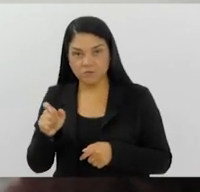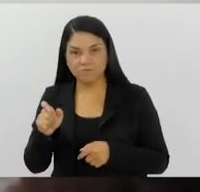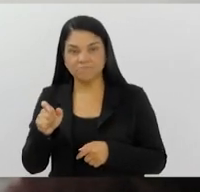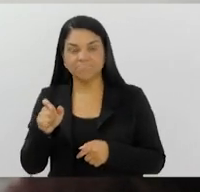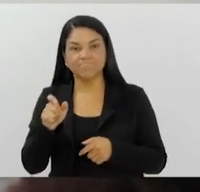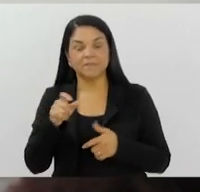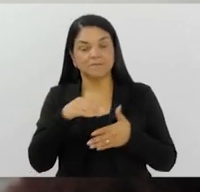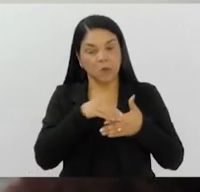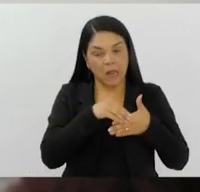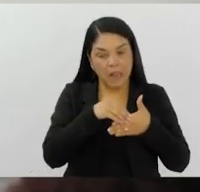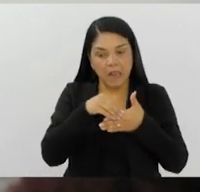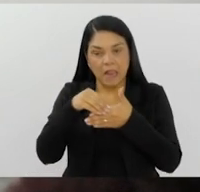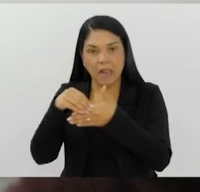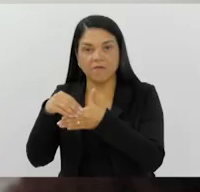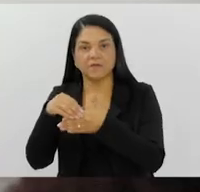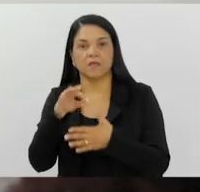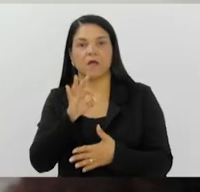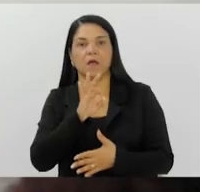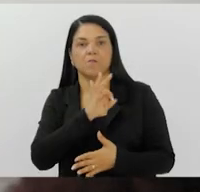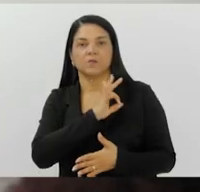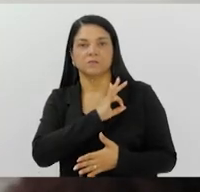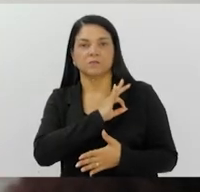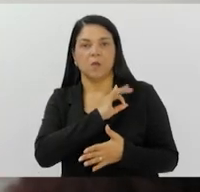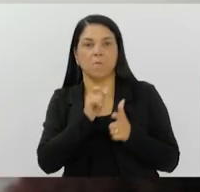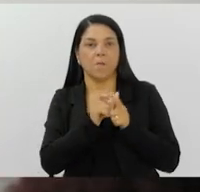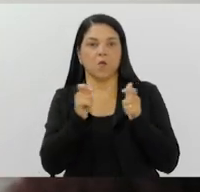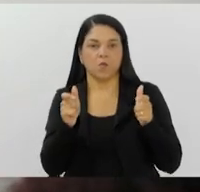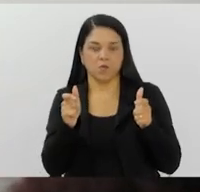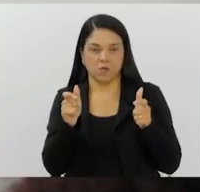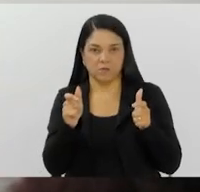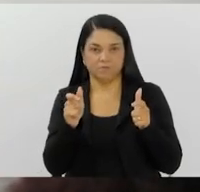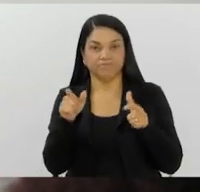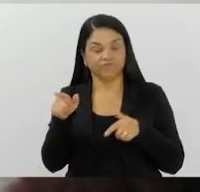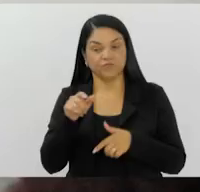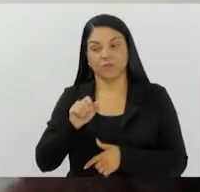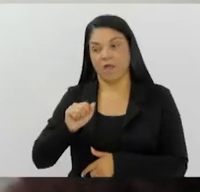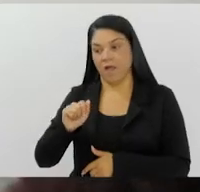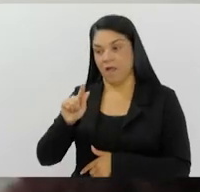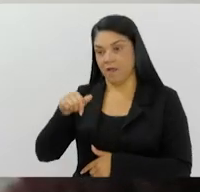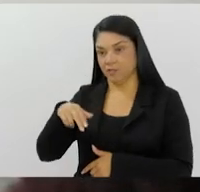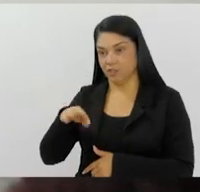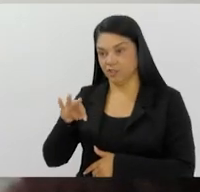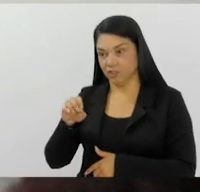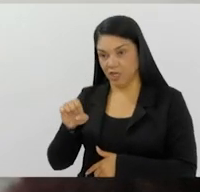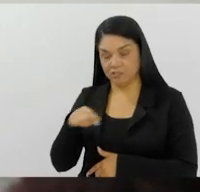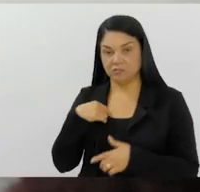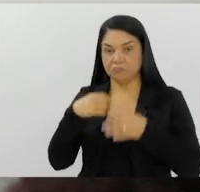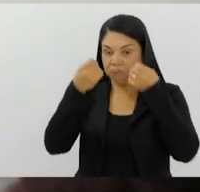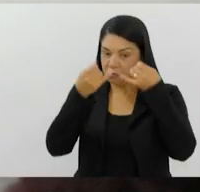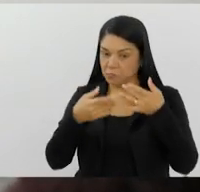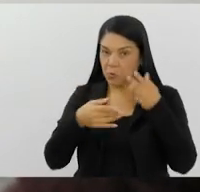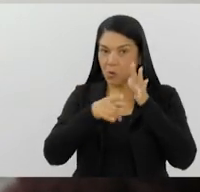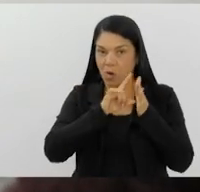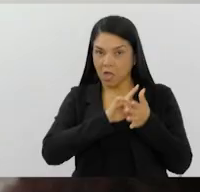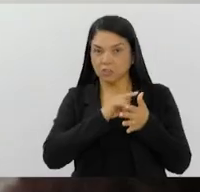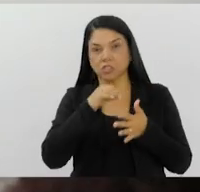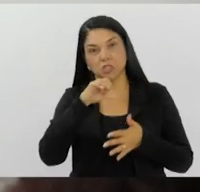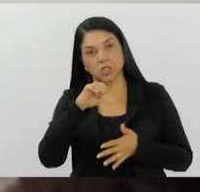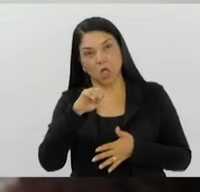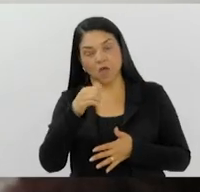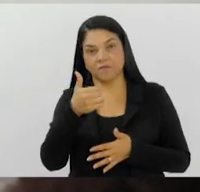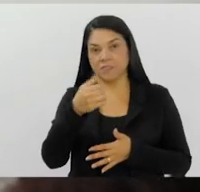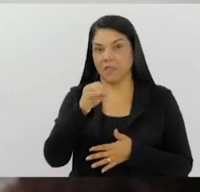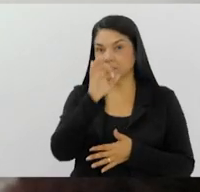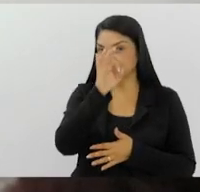levados à Delegacia Mas aí o o o agente ali apresentou que os dados têm sido 10% mas as pessoas que